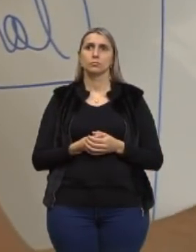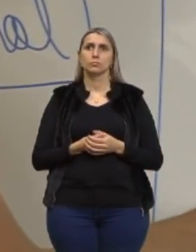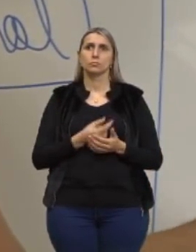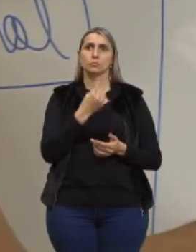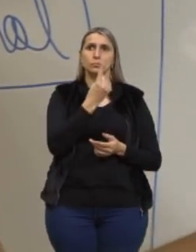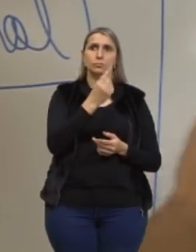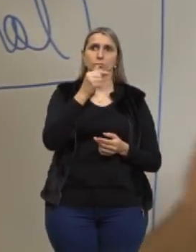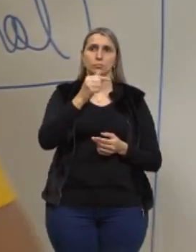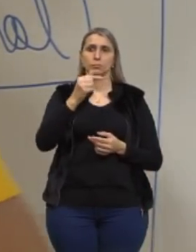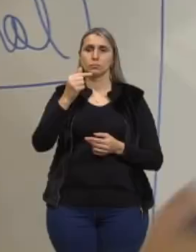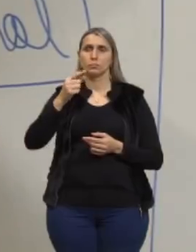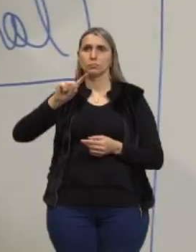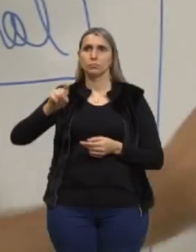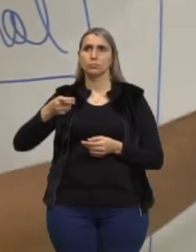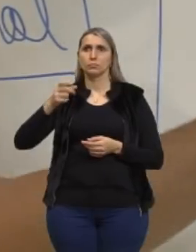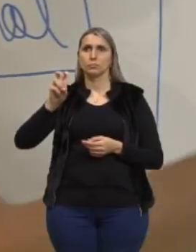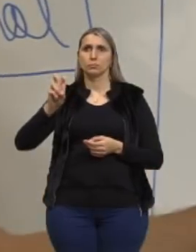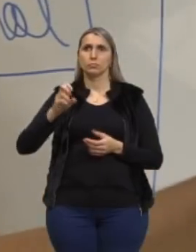177,5